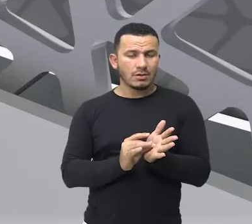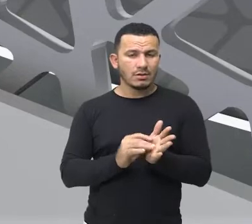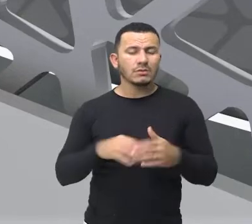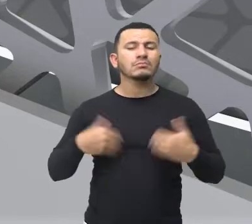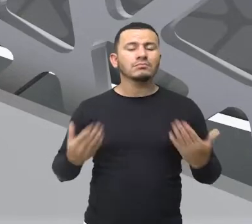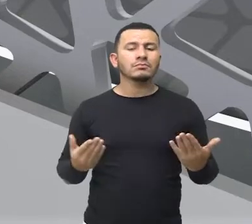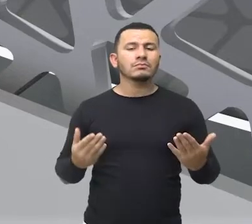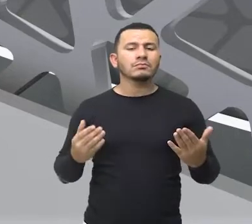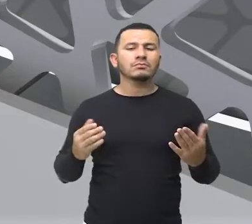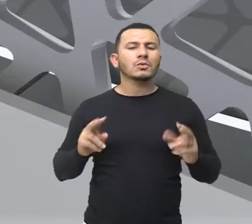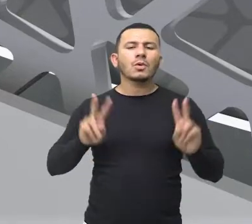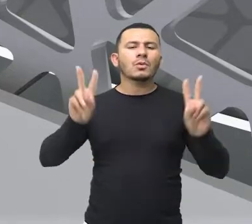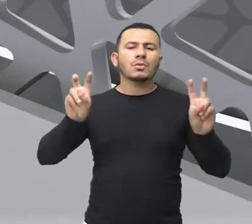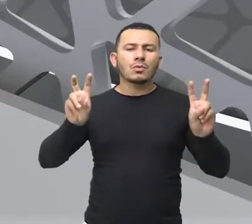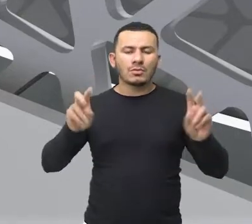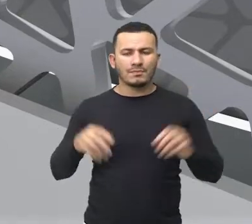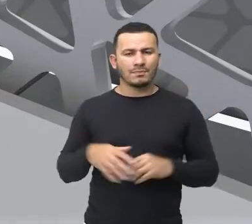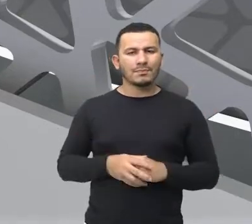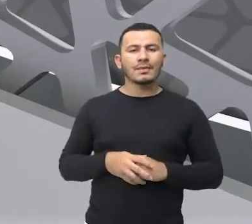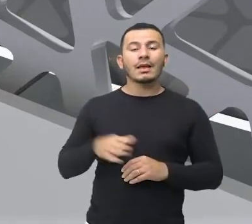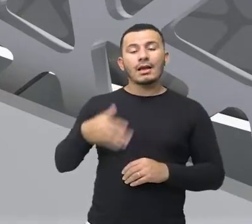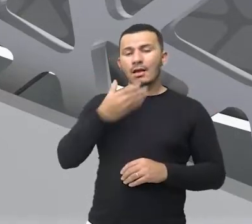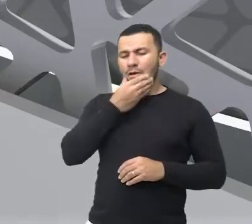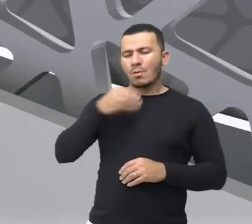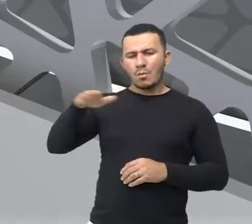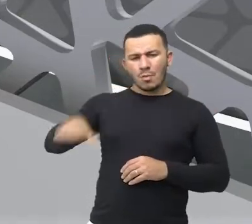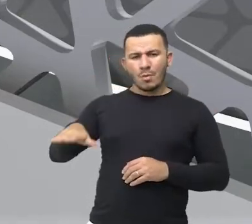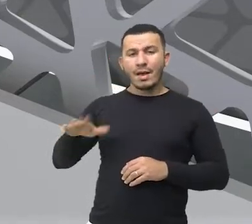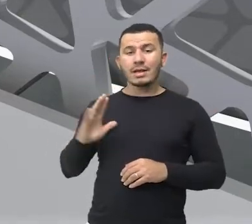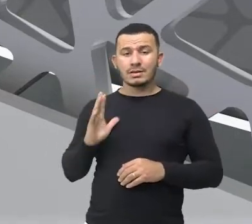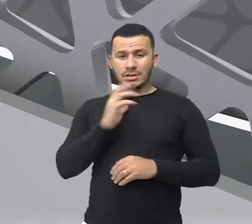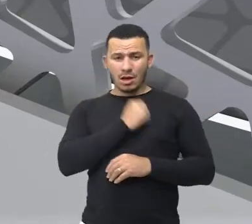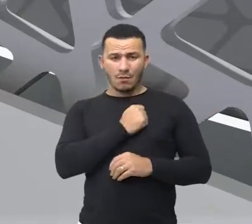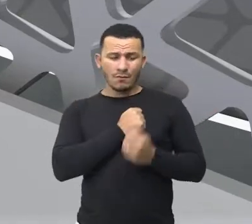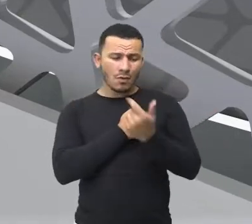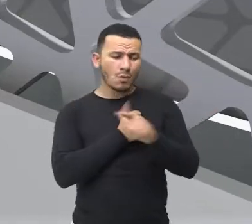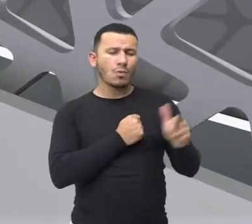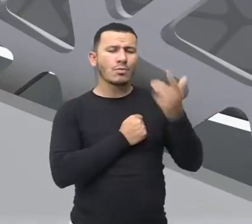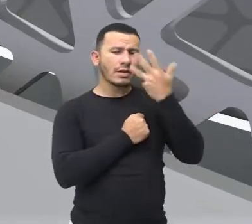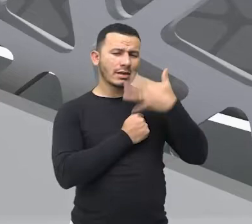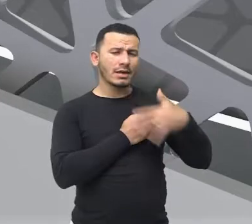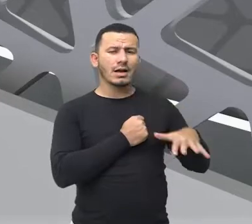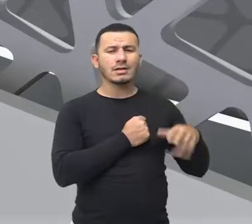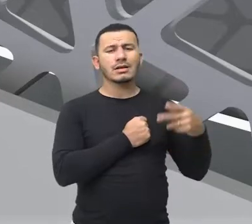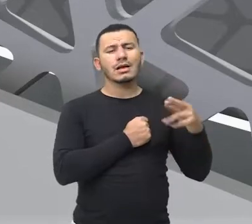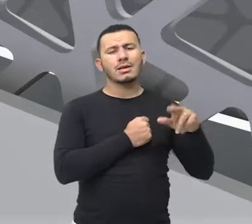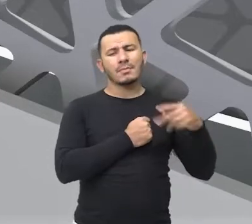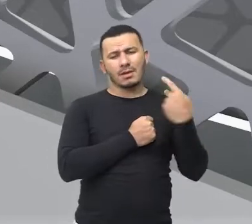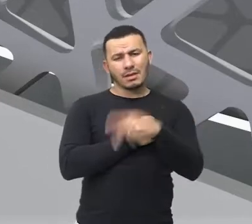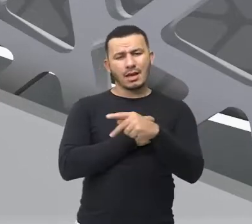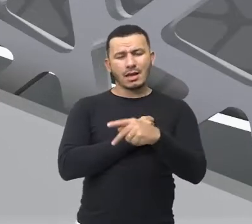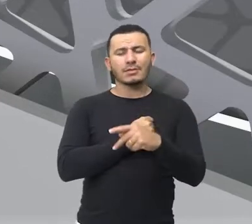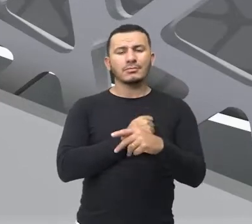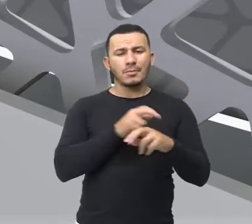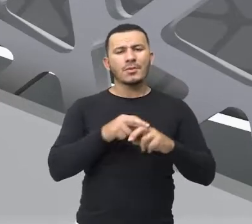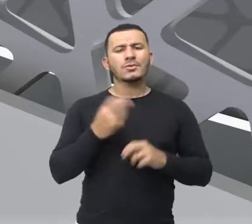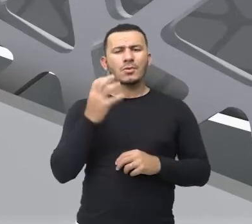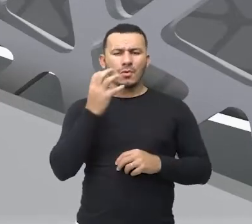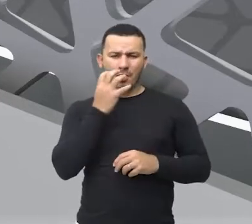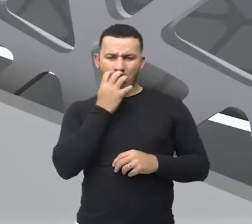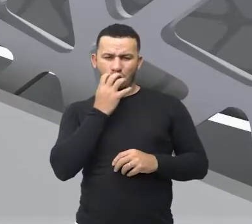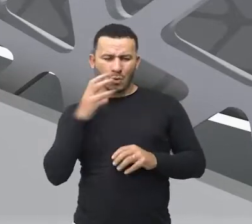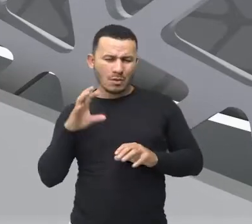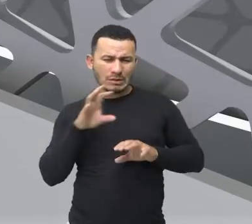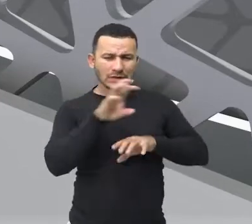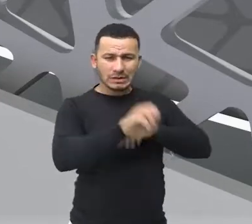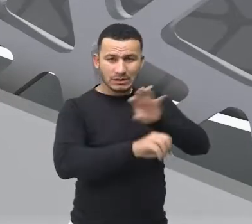foi este fato? Um garoto, uma criança, salvou outra criança de um ataque de cão, certo? E